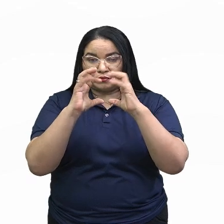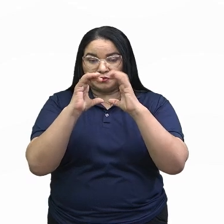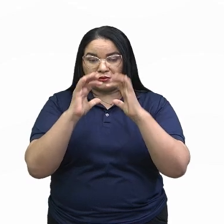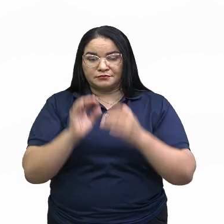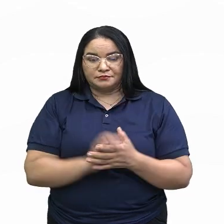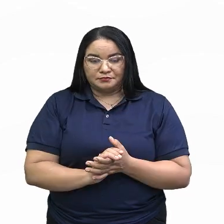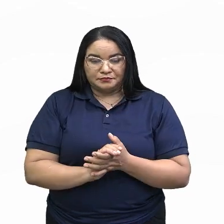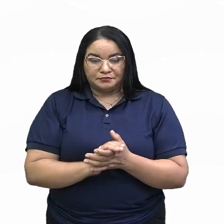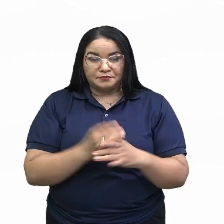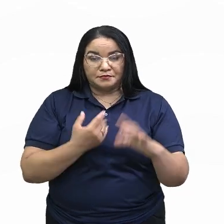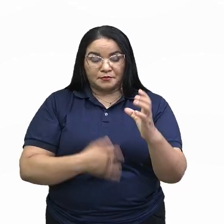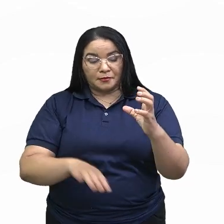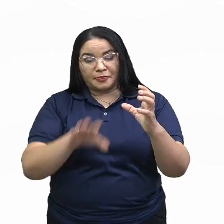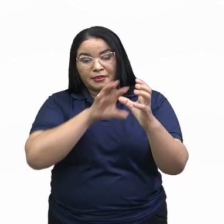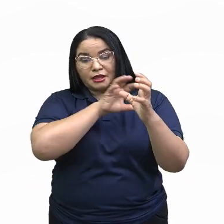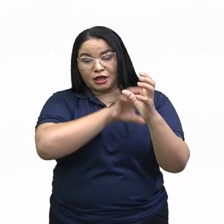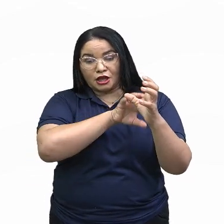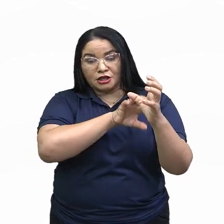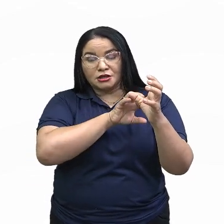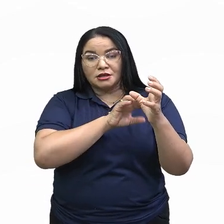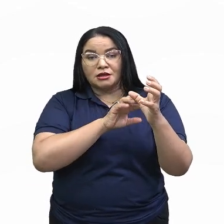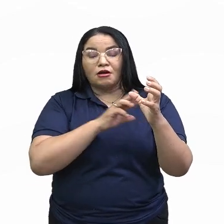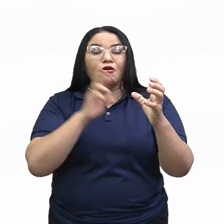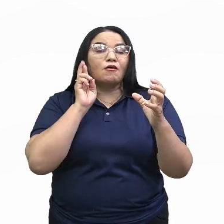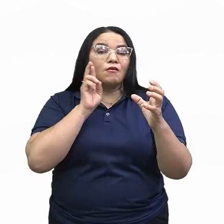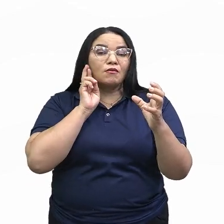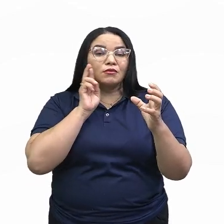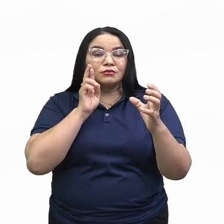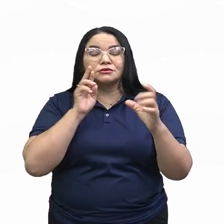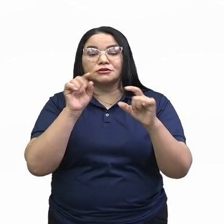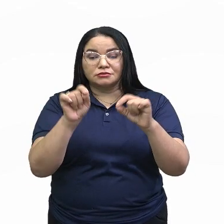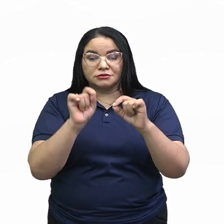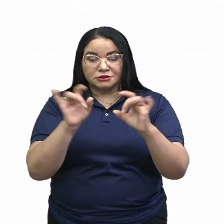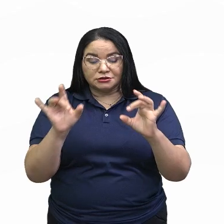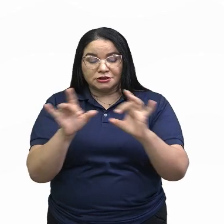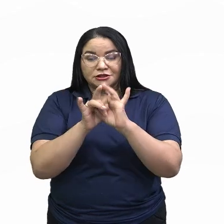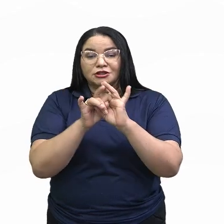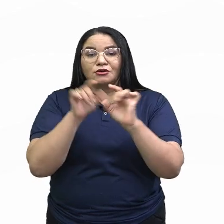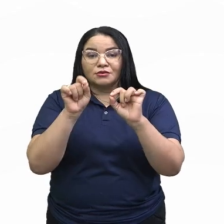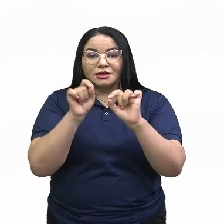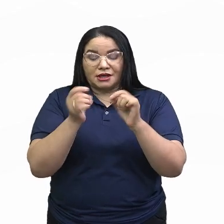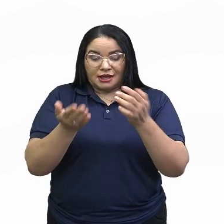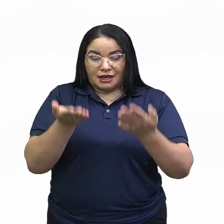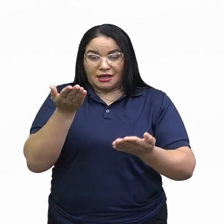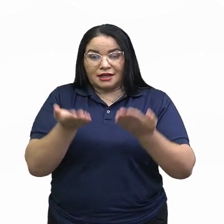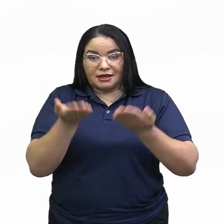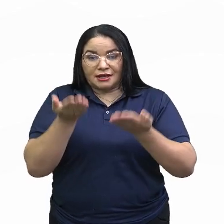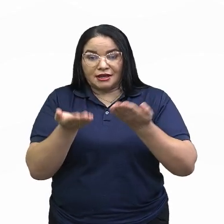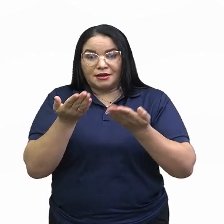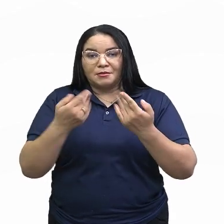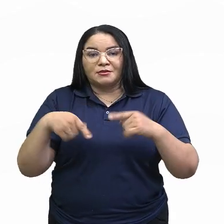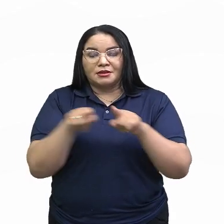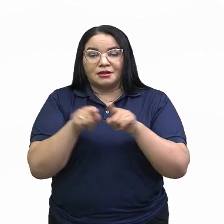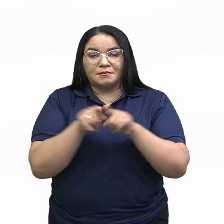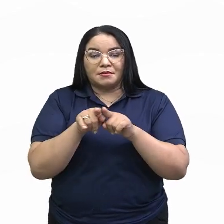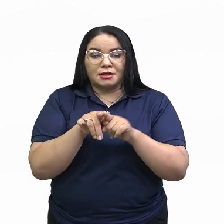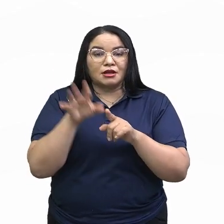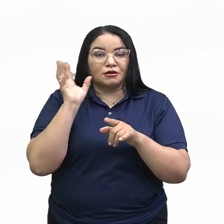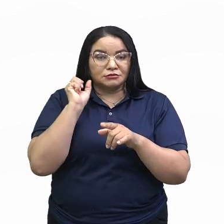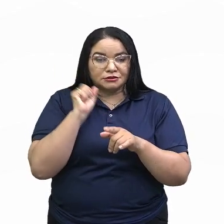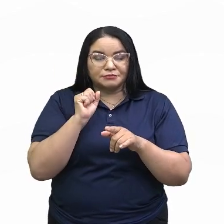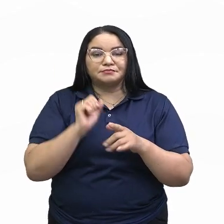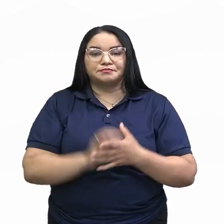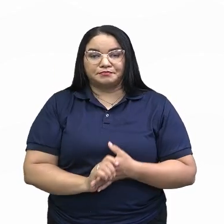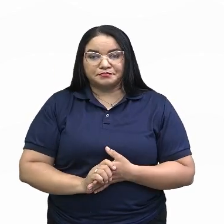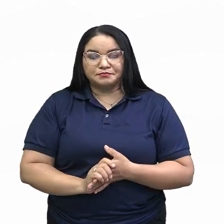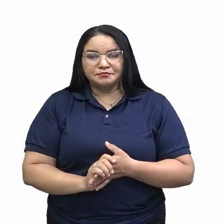O lobo temporal, ele está mais relacionado ali com o equilíbrio e com a audição. Tá? Então, como eu falei para vocês,